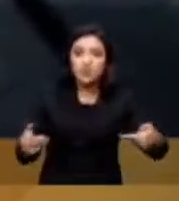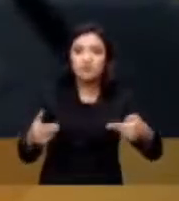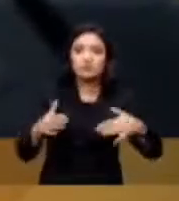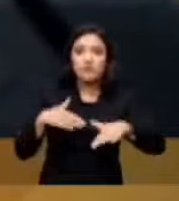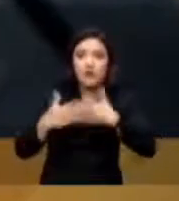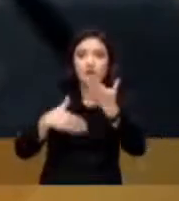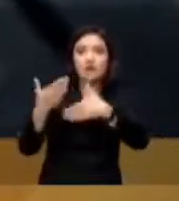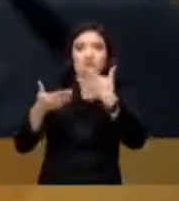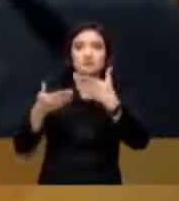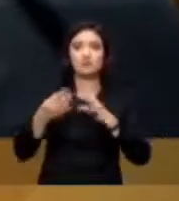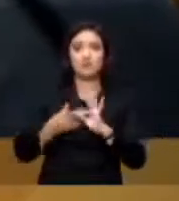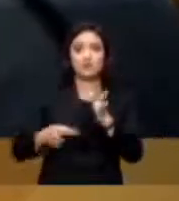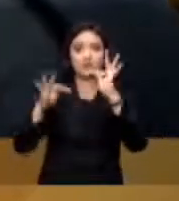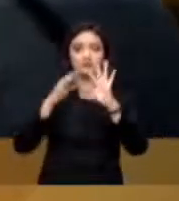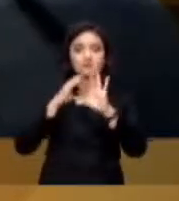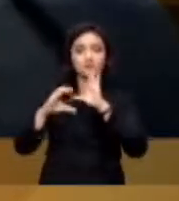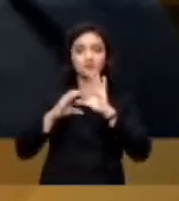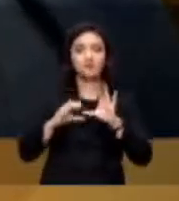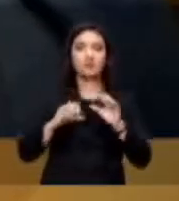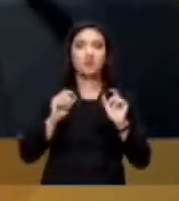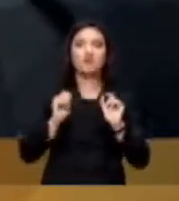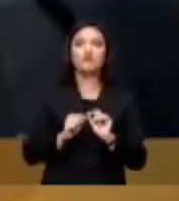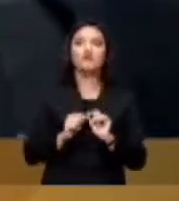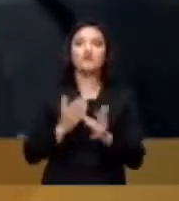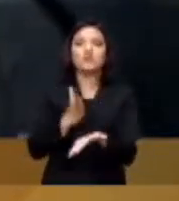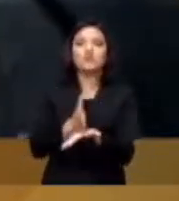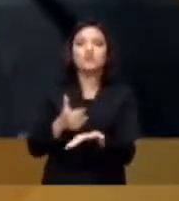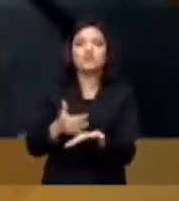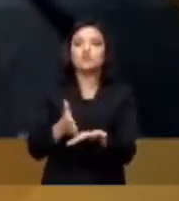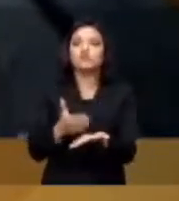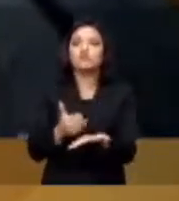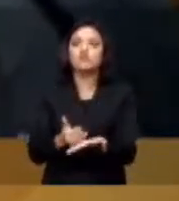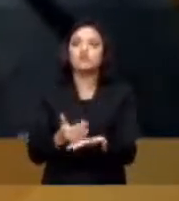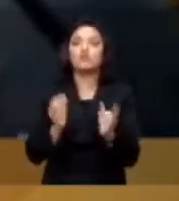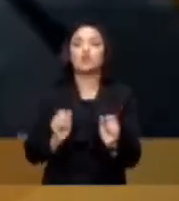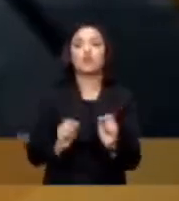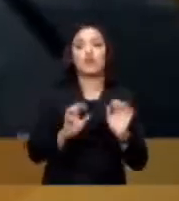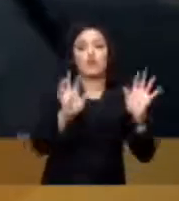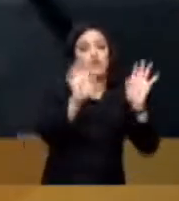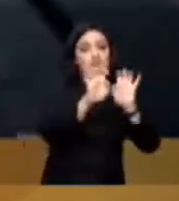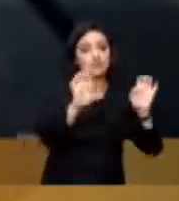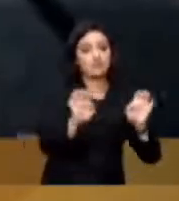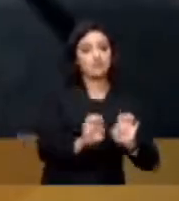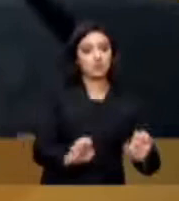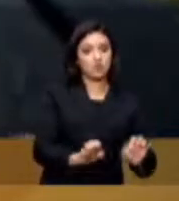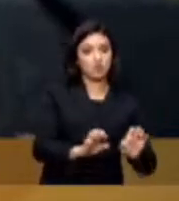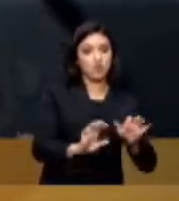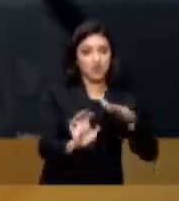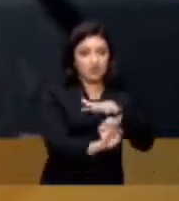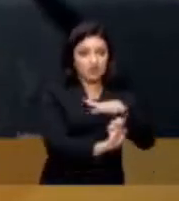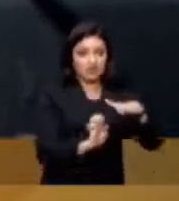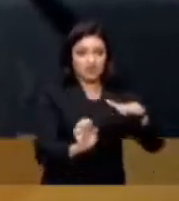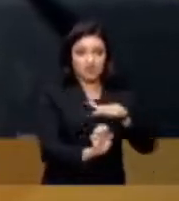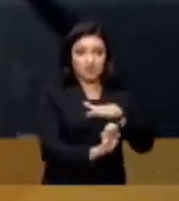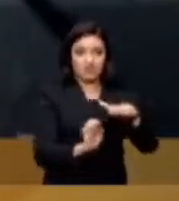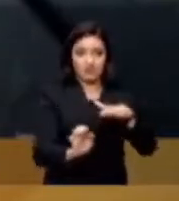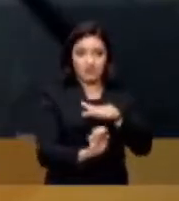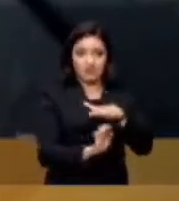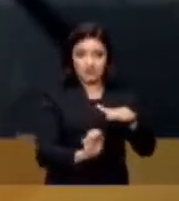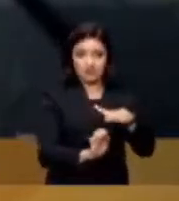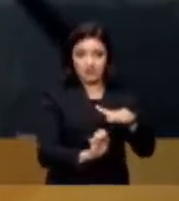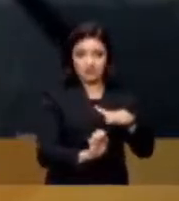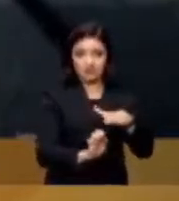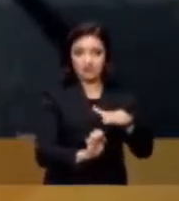a partilha de infraestrutura entre as empresas fornecedoras desse tipo de serviço, o que, de certo modo,